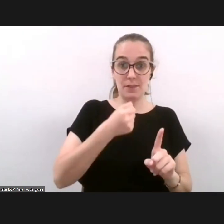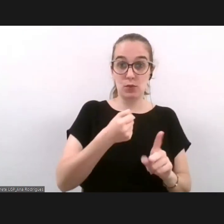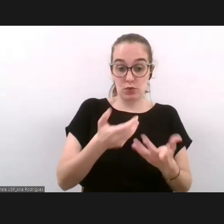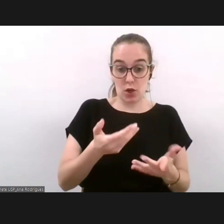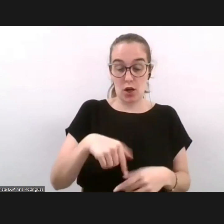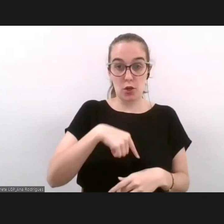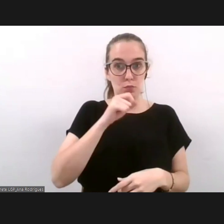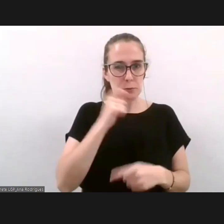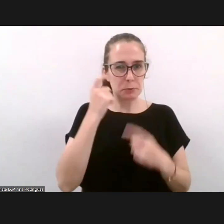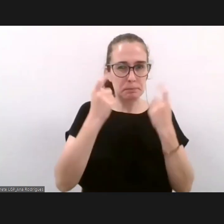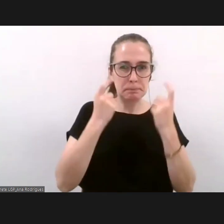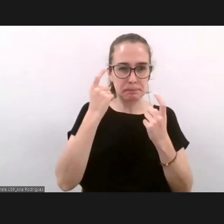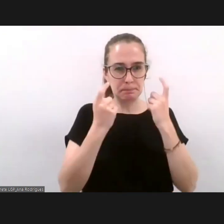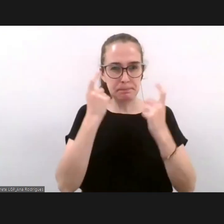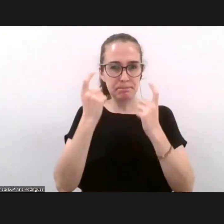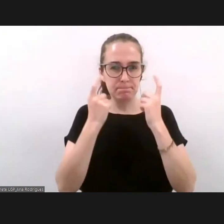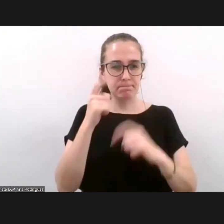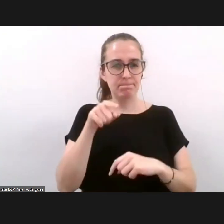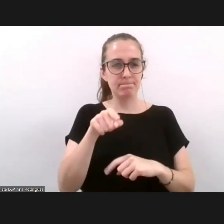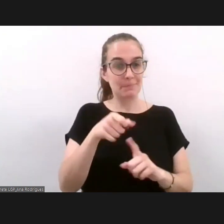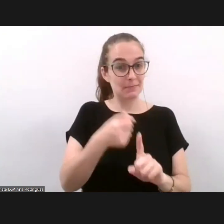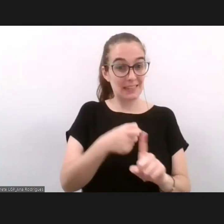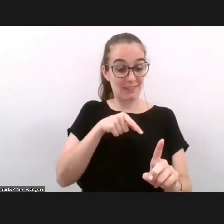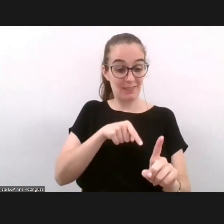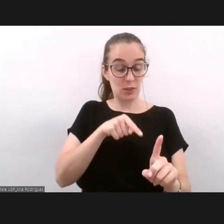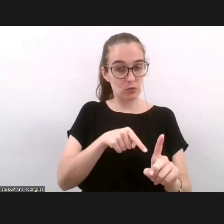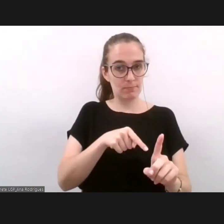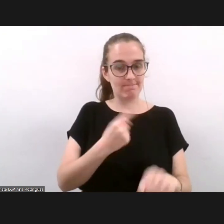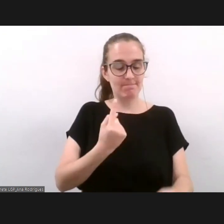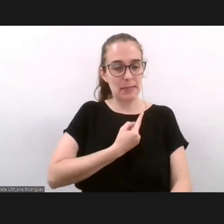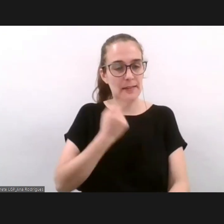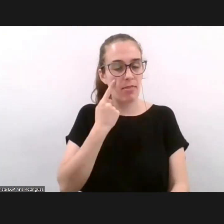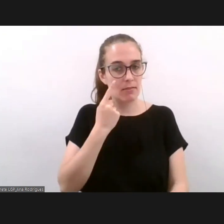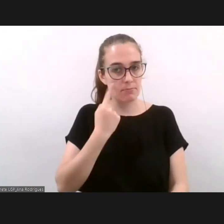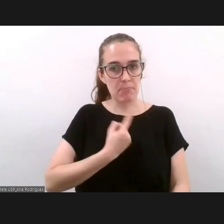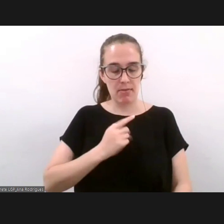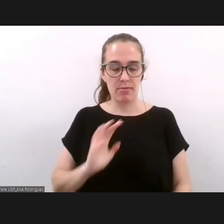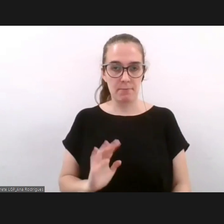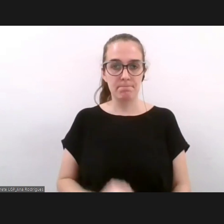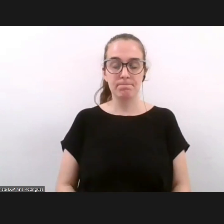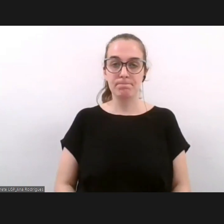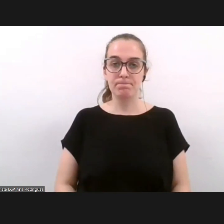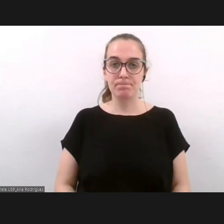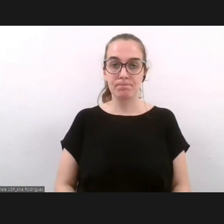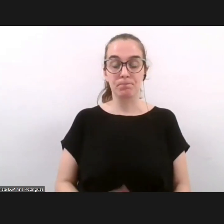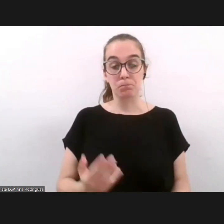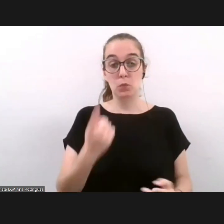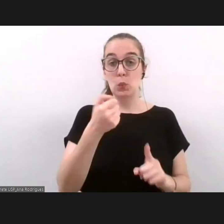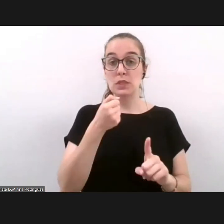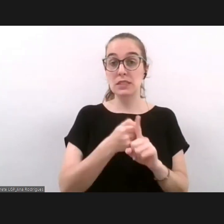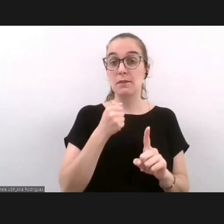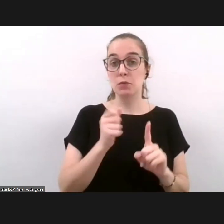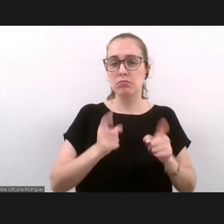antecipar devem convocar a nossa atenção. E, como dizia, um dos desafios resulta logo